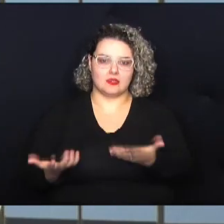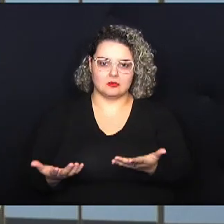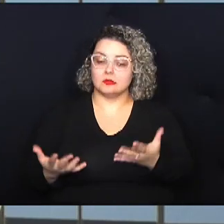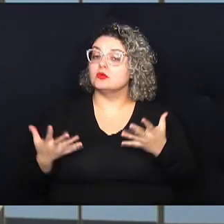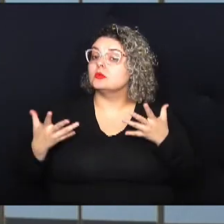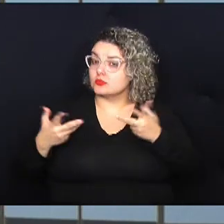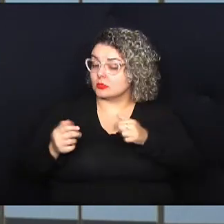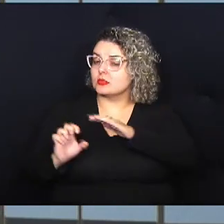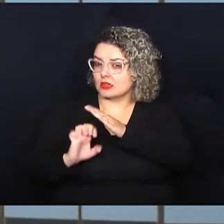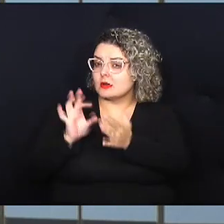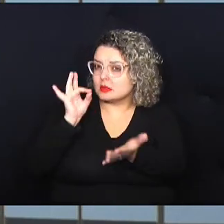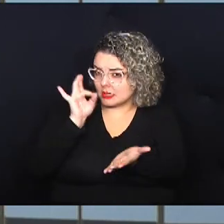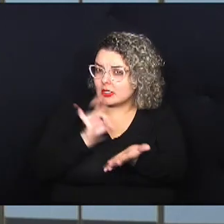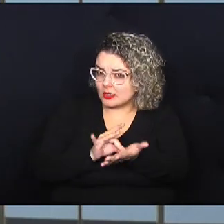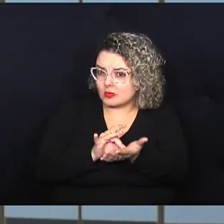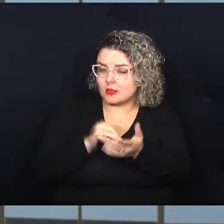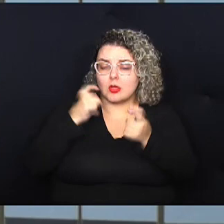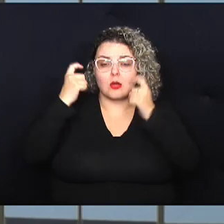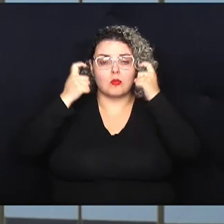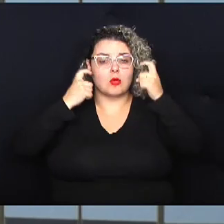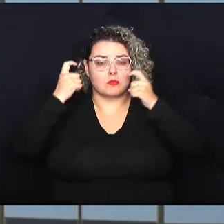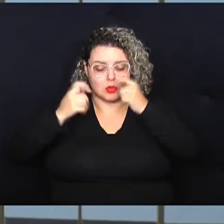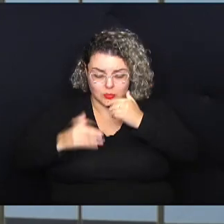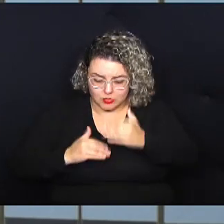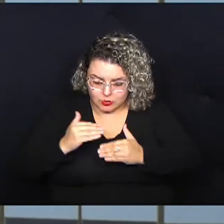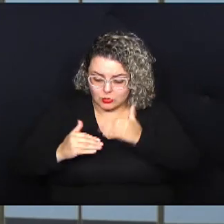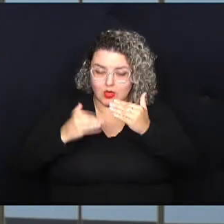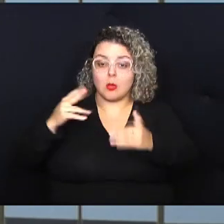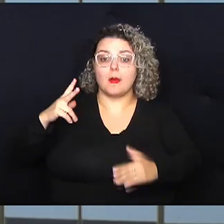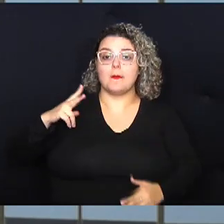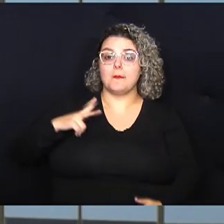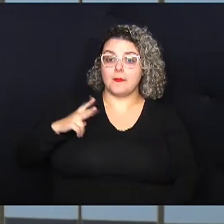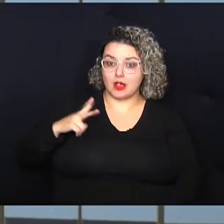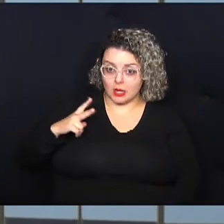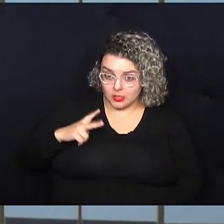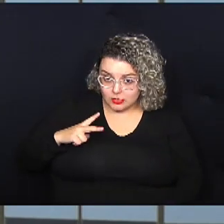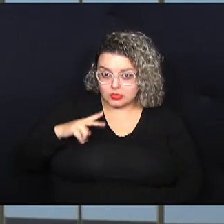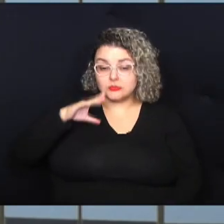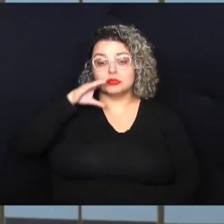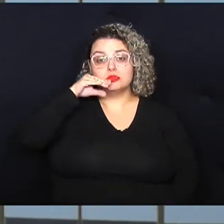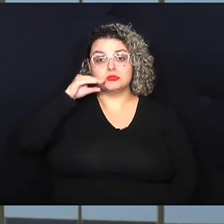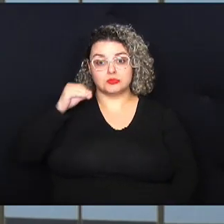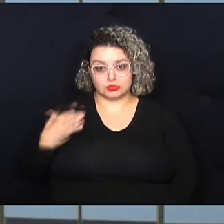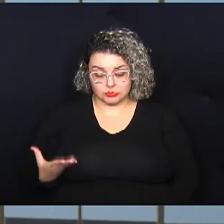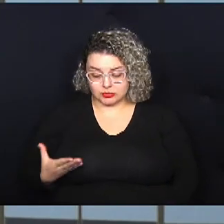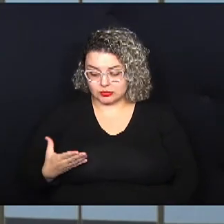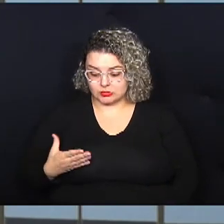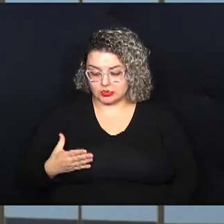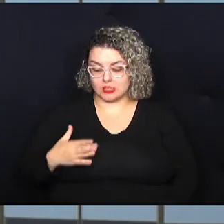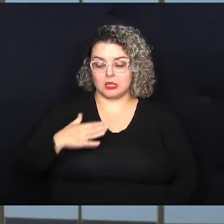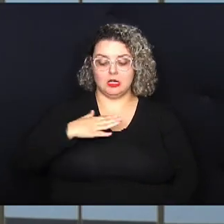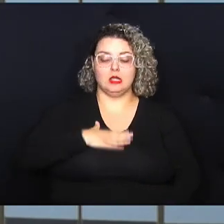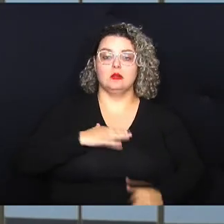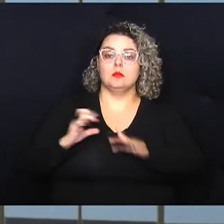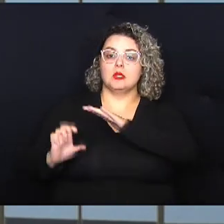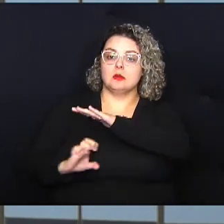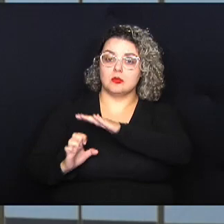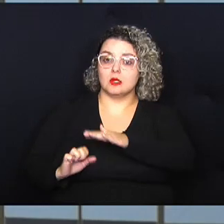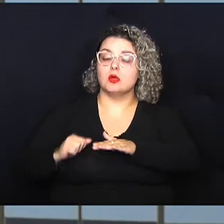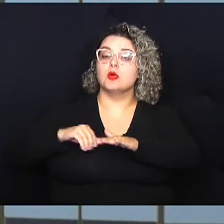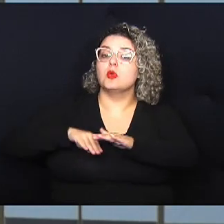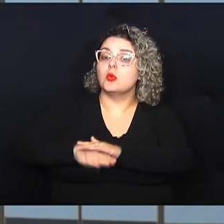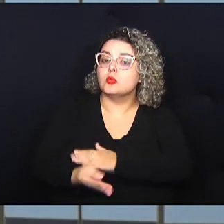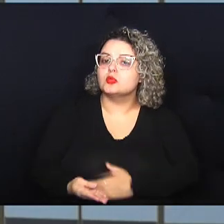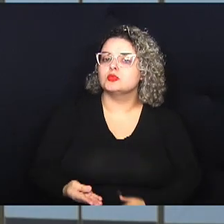empresas que realmente se preocupam com o desenvolvimento pessoal dos seus colaboradores, que lá na minha empresa eu costumo trazer